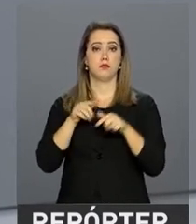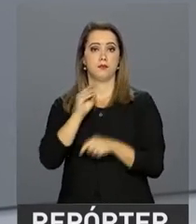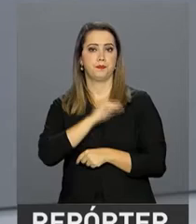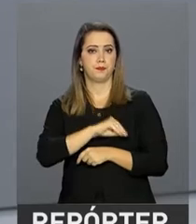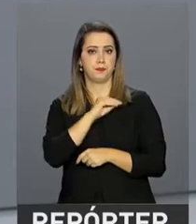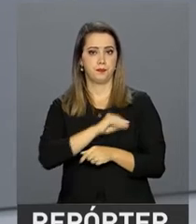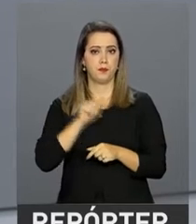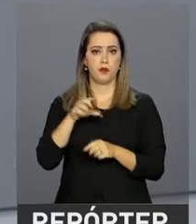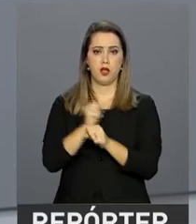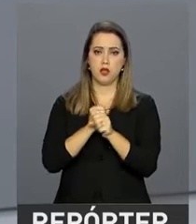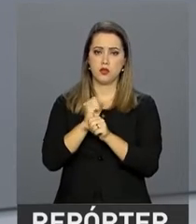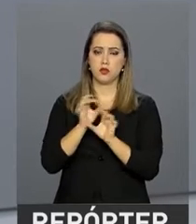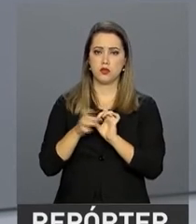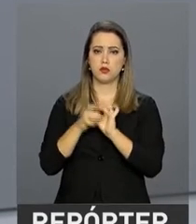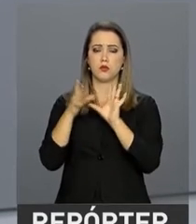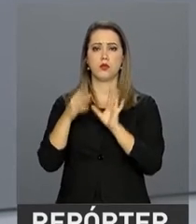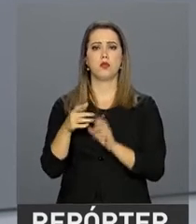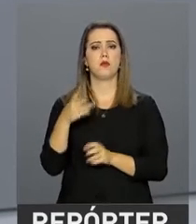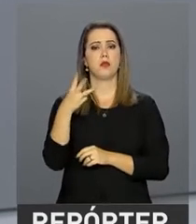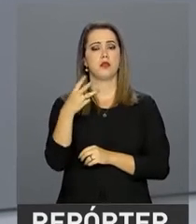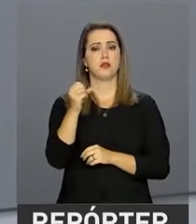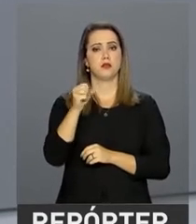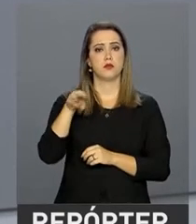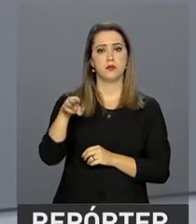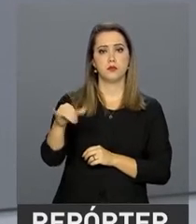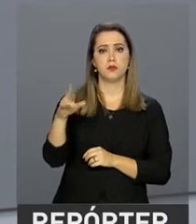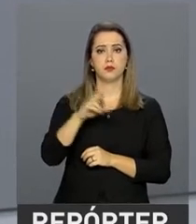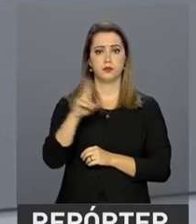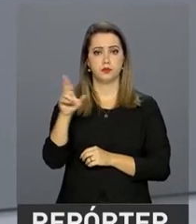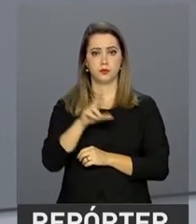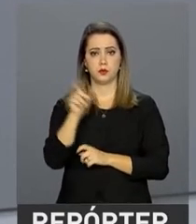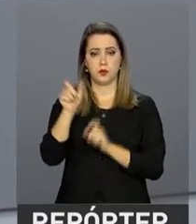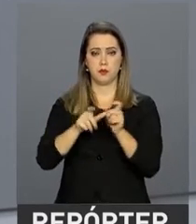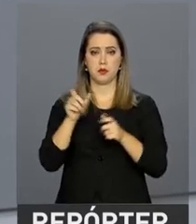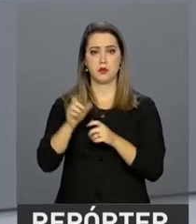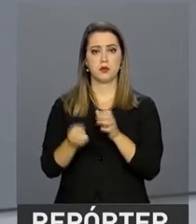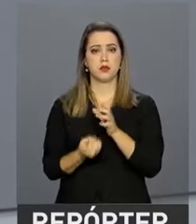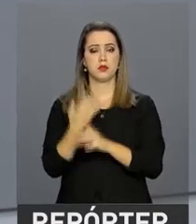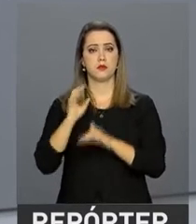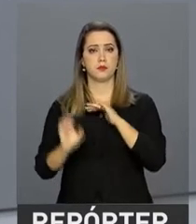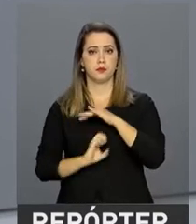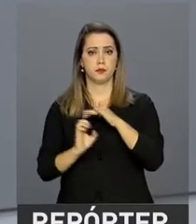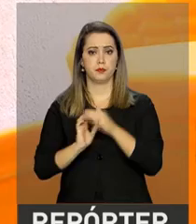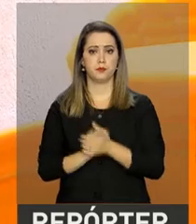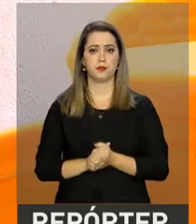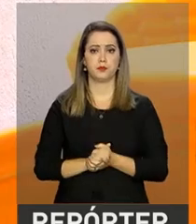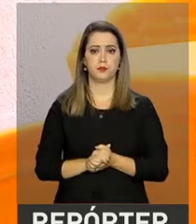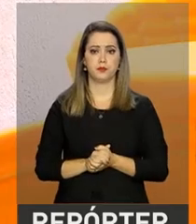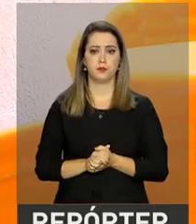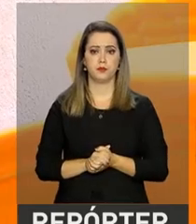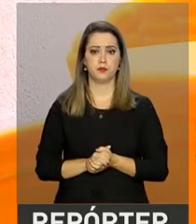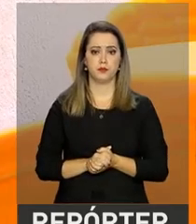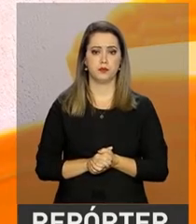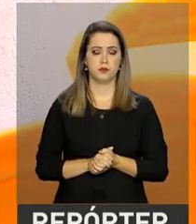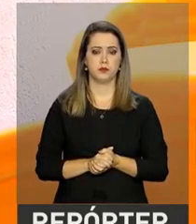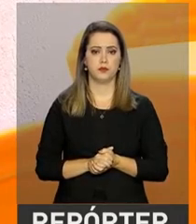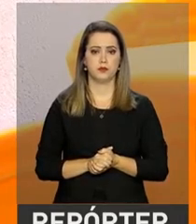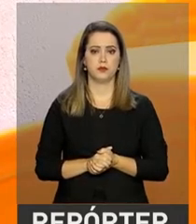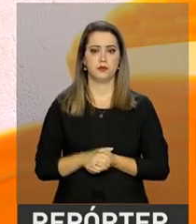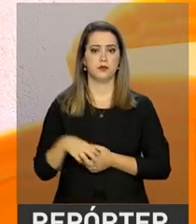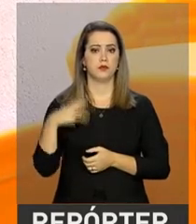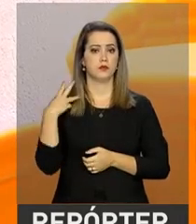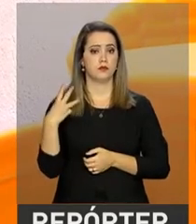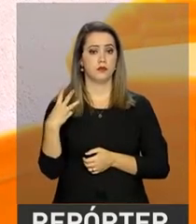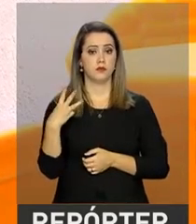ano está prevista a liberação de mais 38 bilhões de reais para quem quer empreender há três